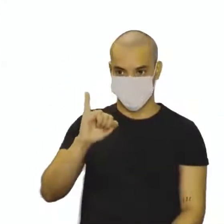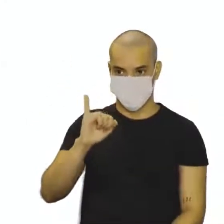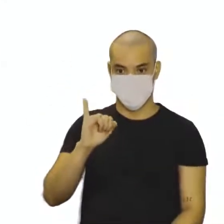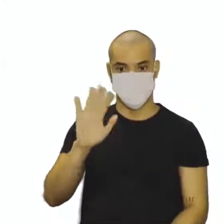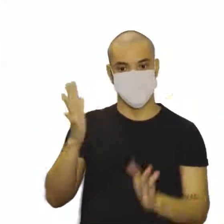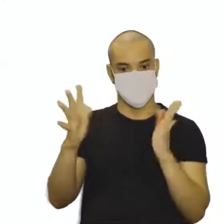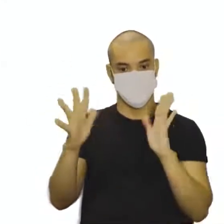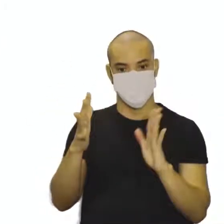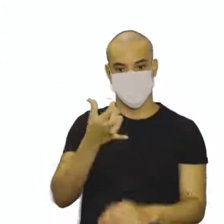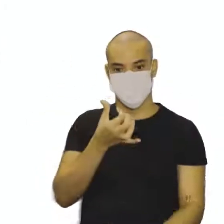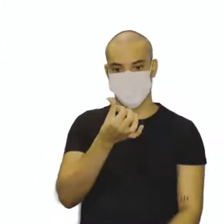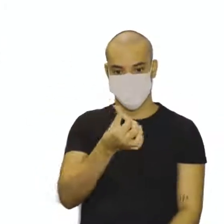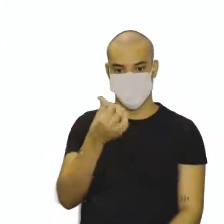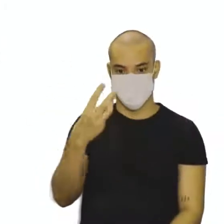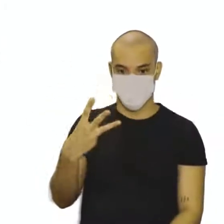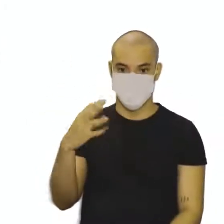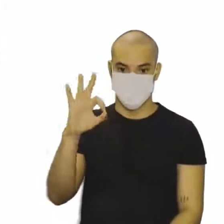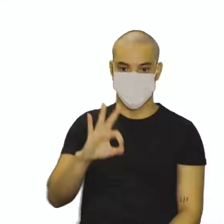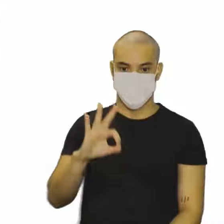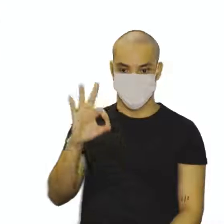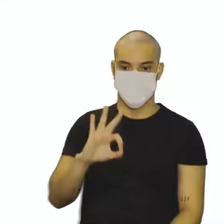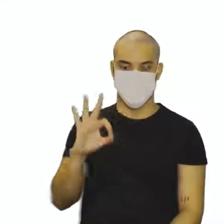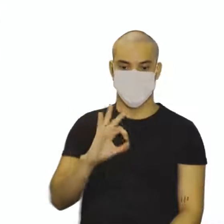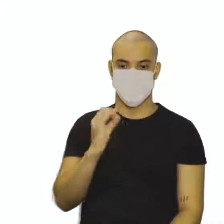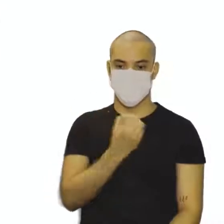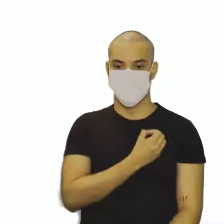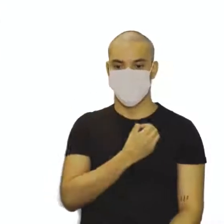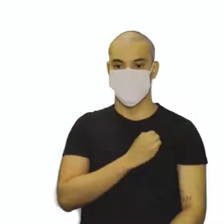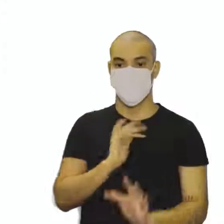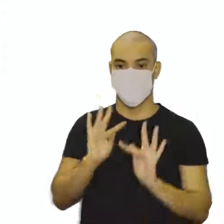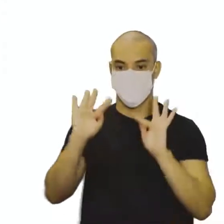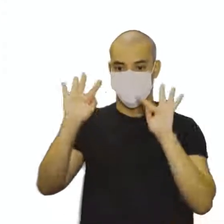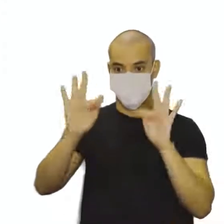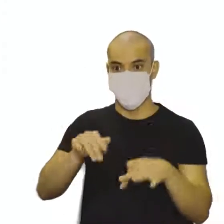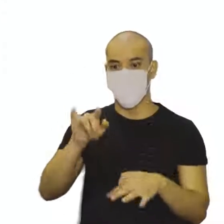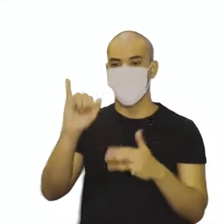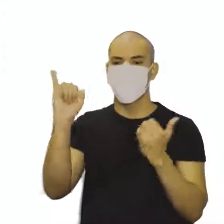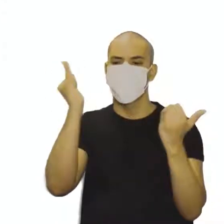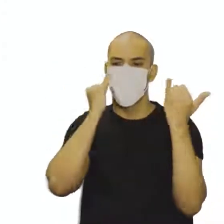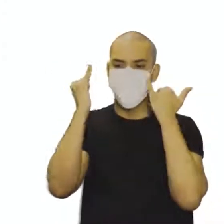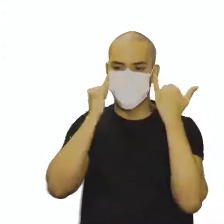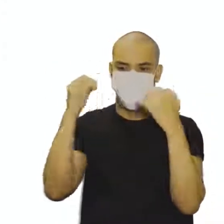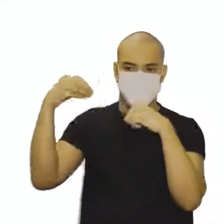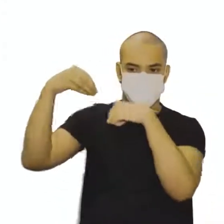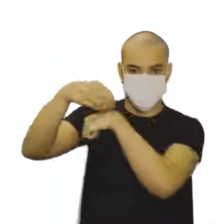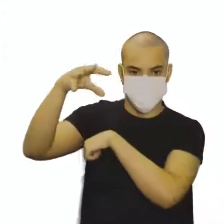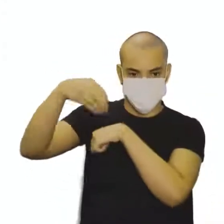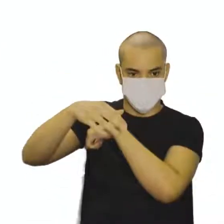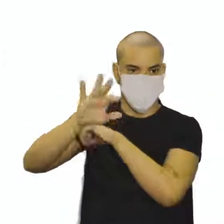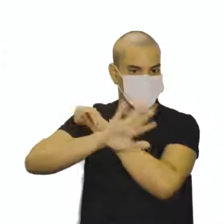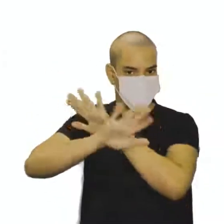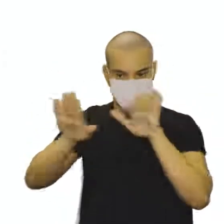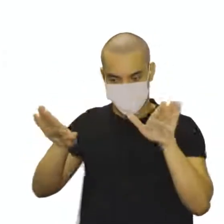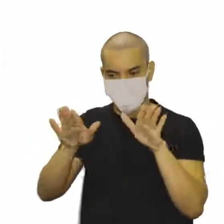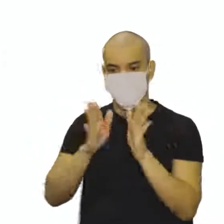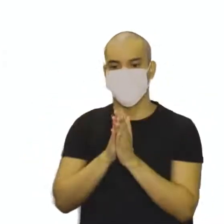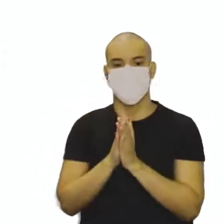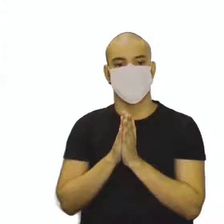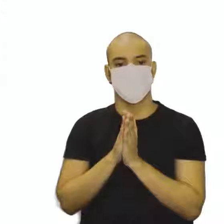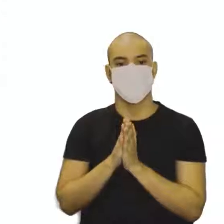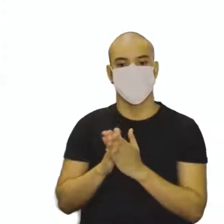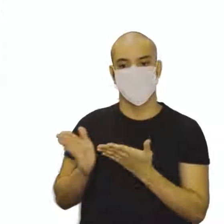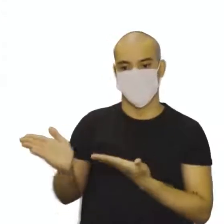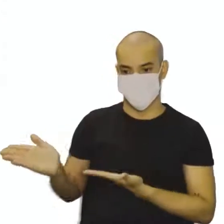de cerca de 63% do valor final, tá? Mas isso aqui é a nível de informação, ok? Tá